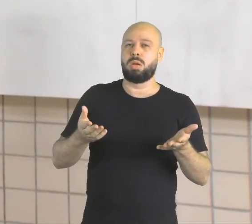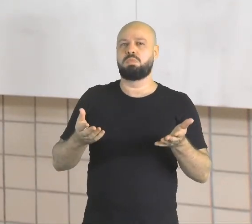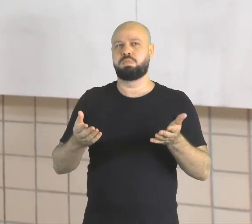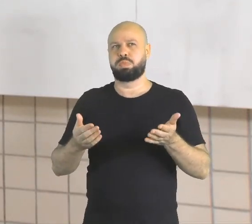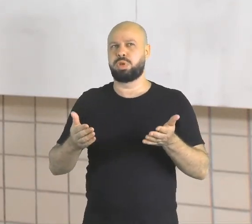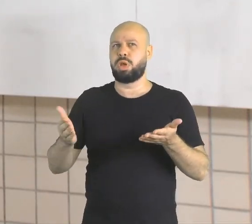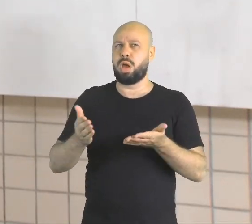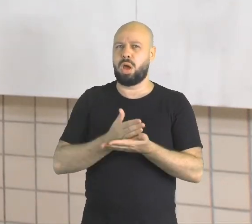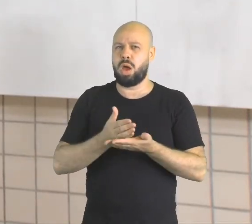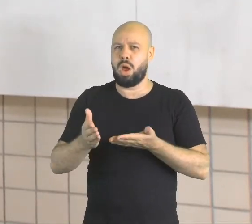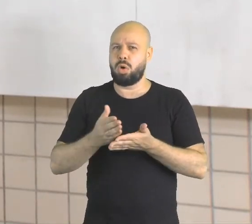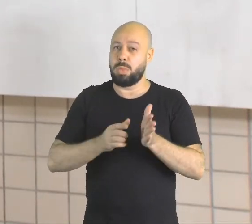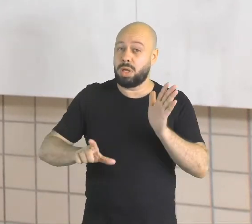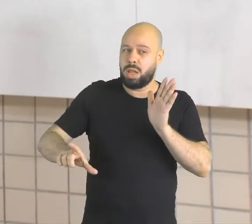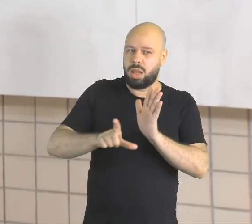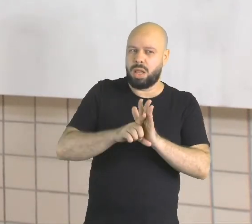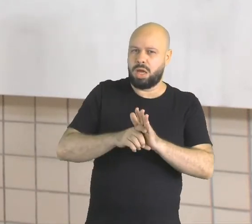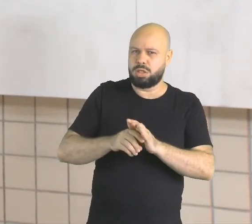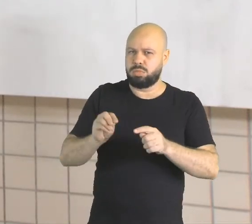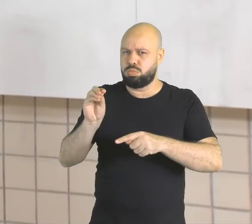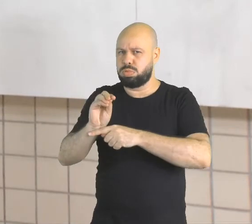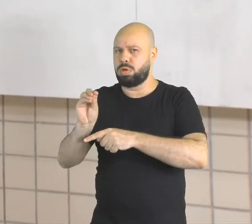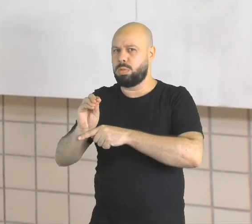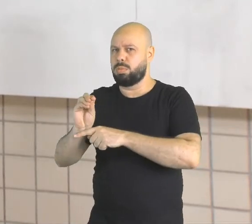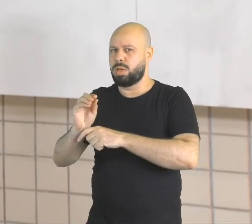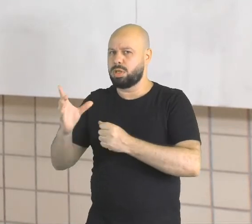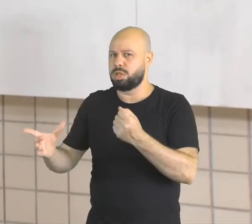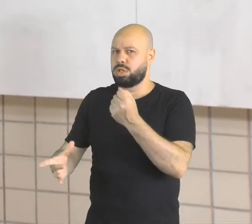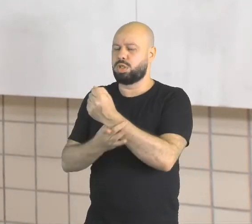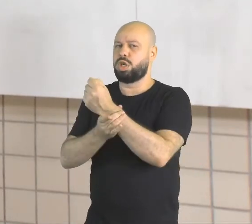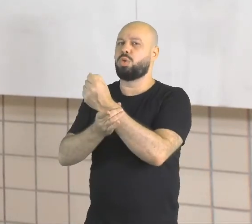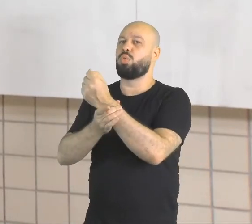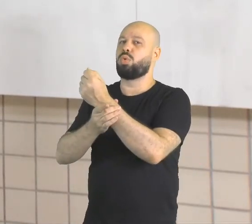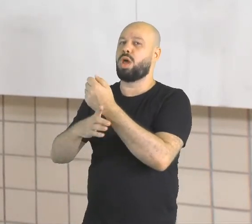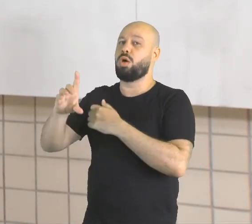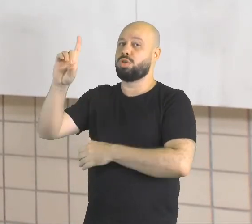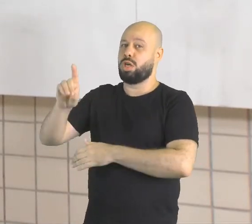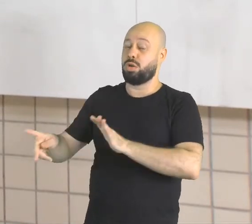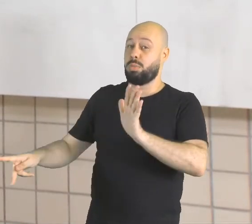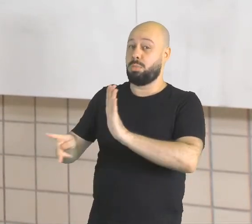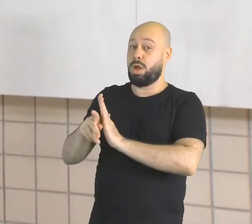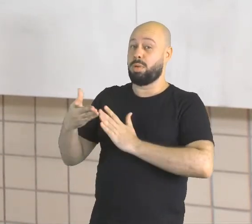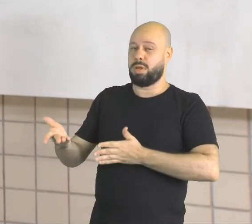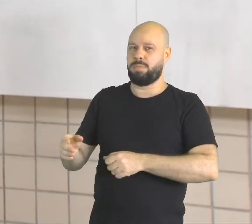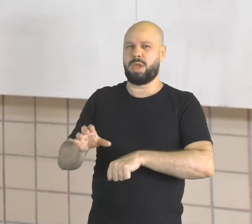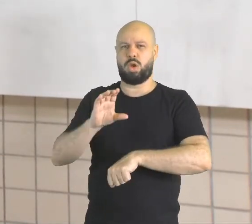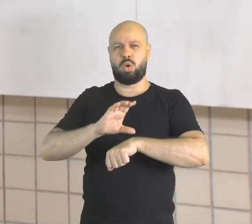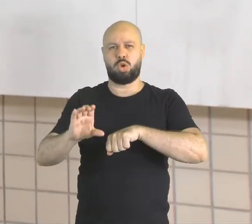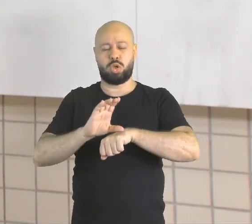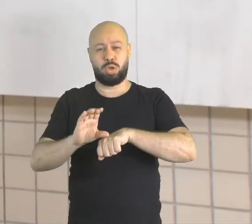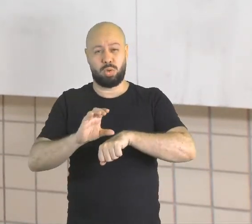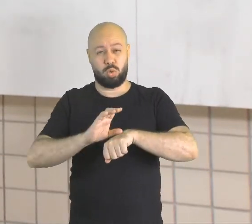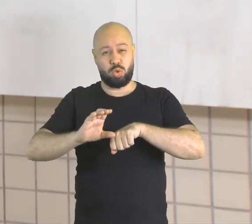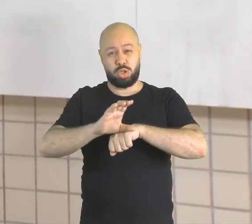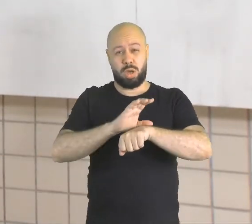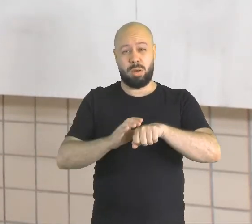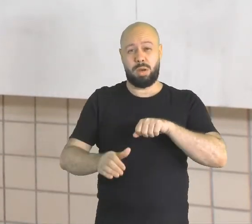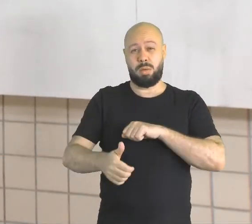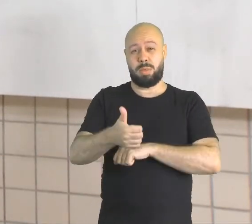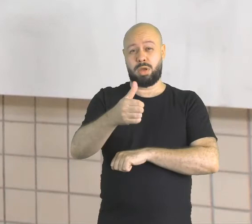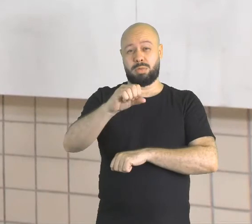e para, na teoria, assegurar o direito dos nativos. E a nossa Constituição Federal de 1988, que